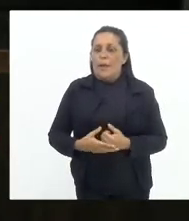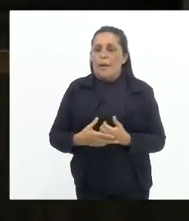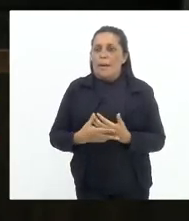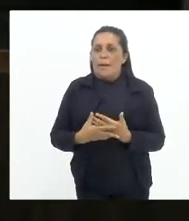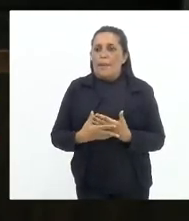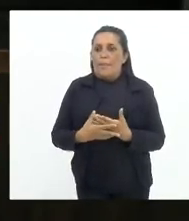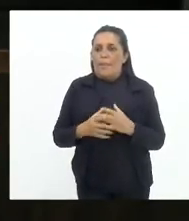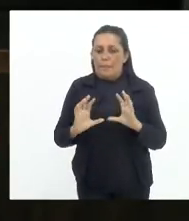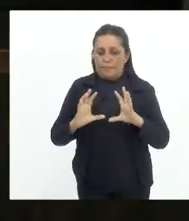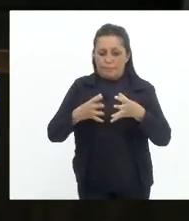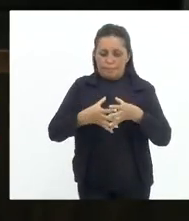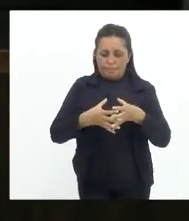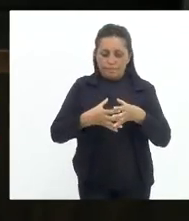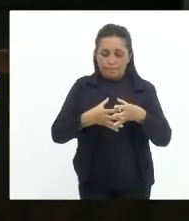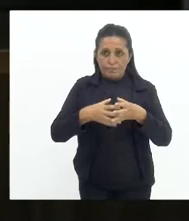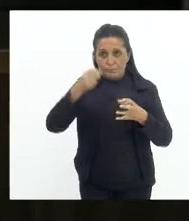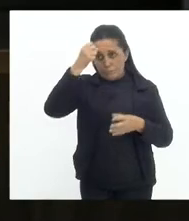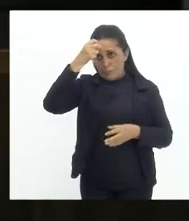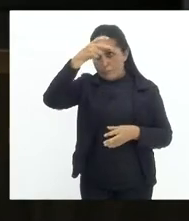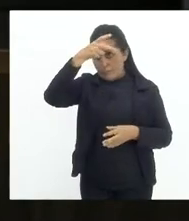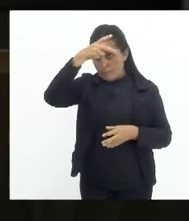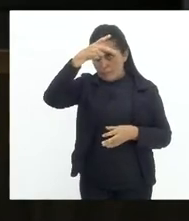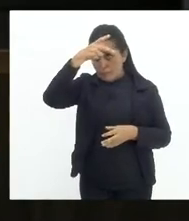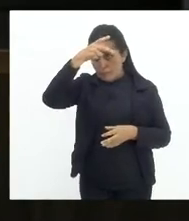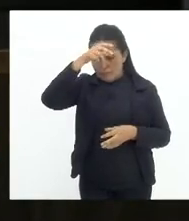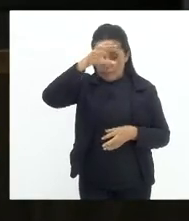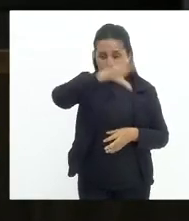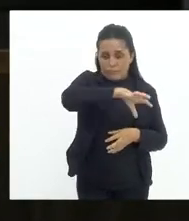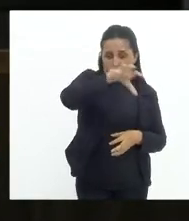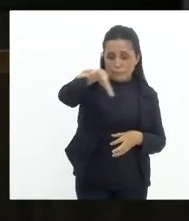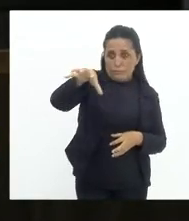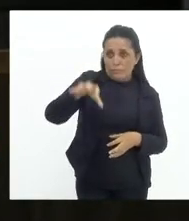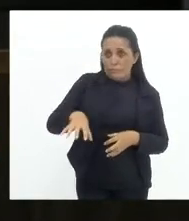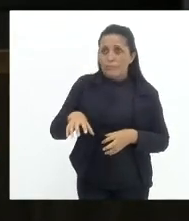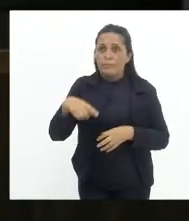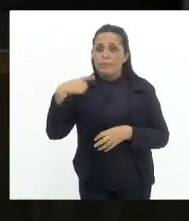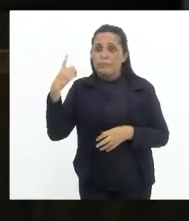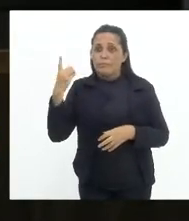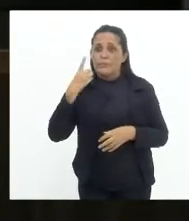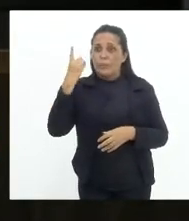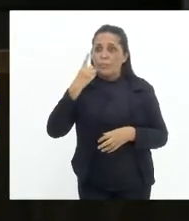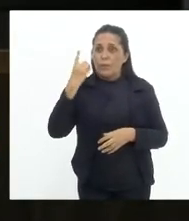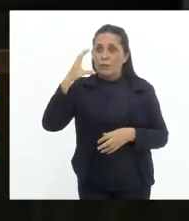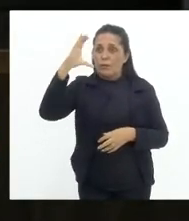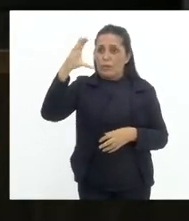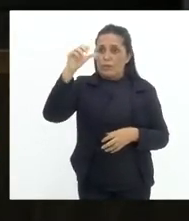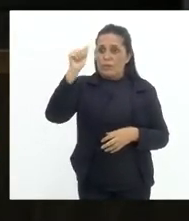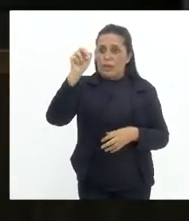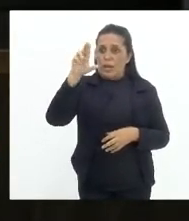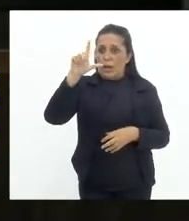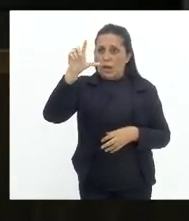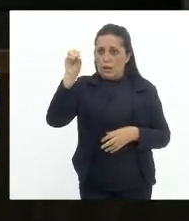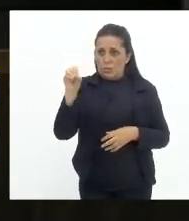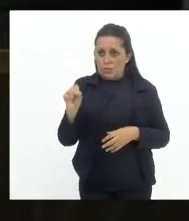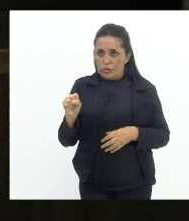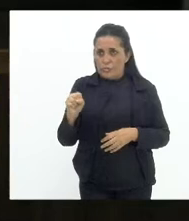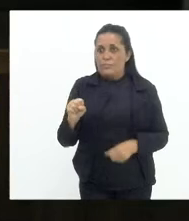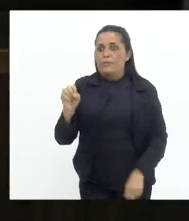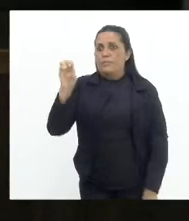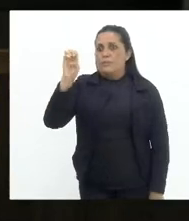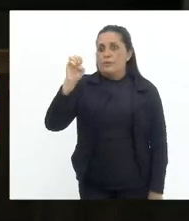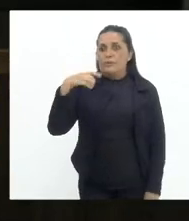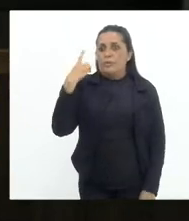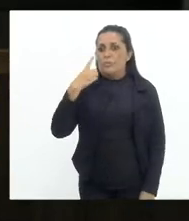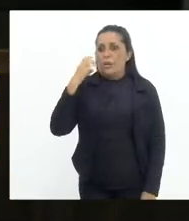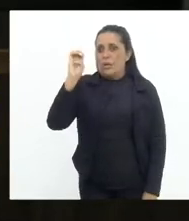comissão de assuntos municipais e o momento Regional deputado Carlos Macedo dado Carlos Macedo tá de Eurico